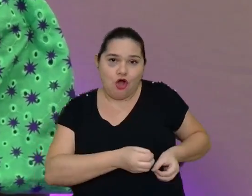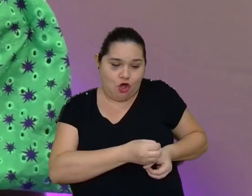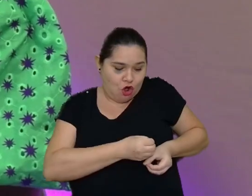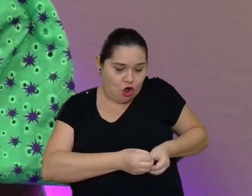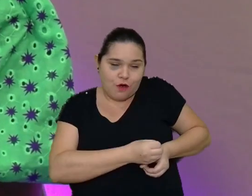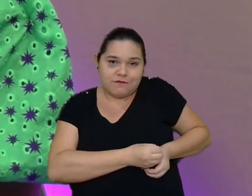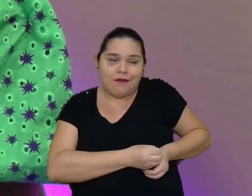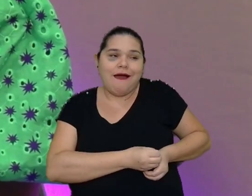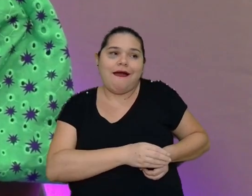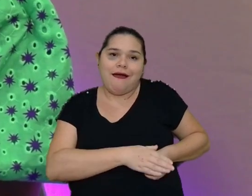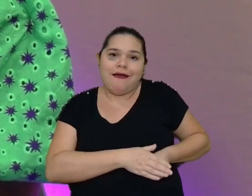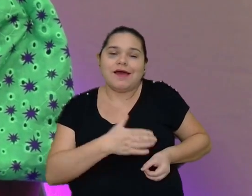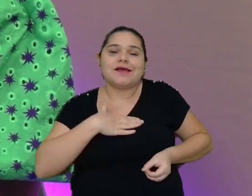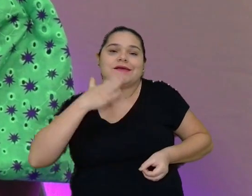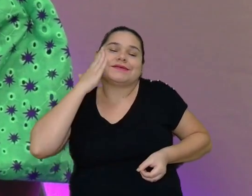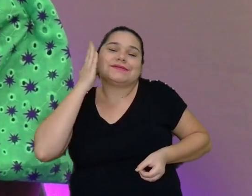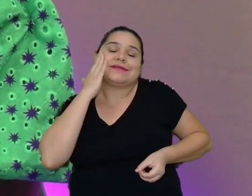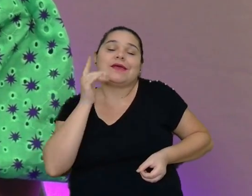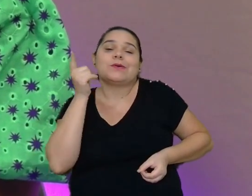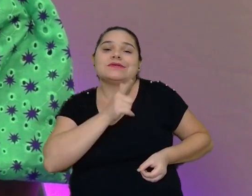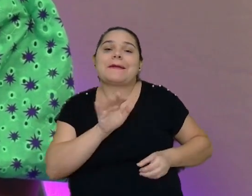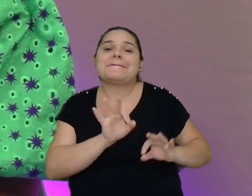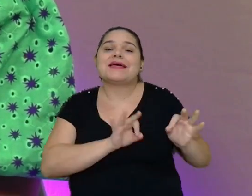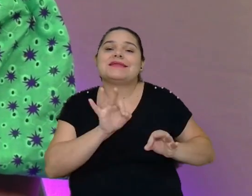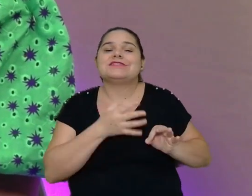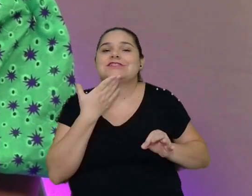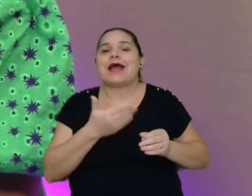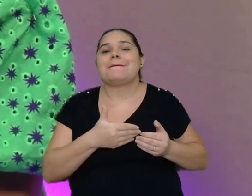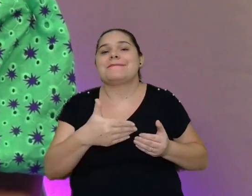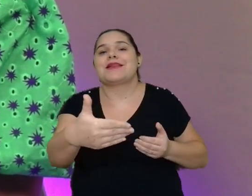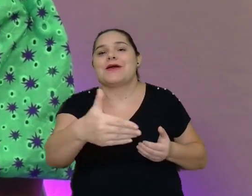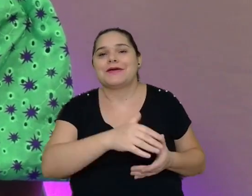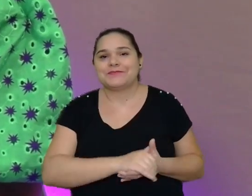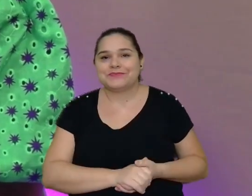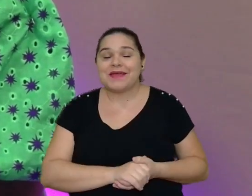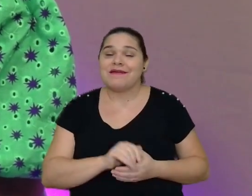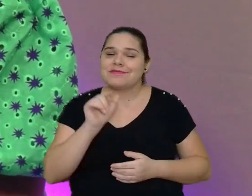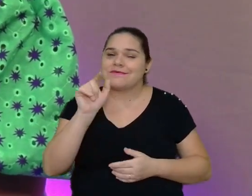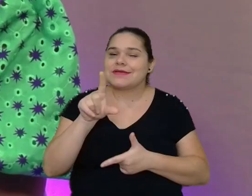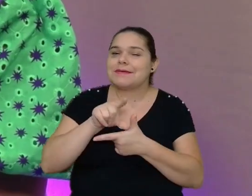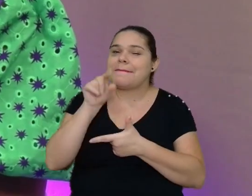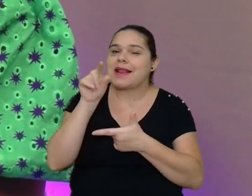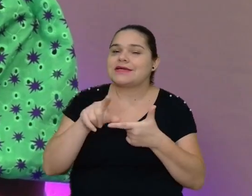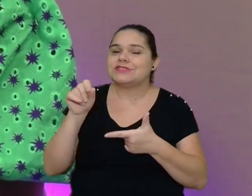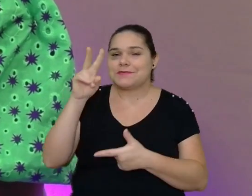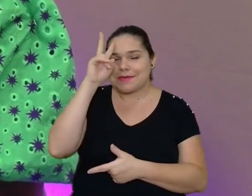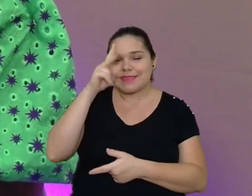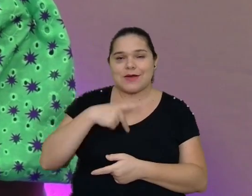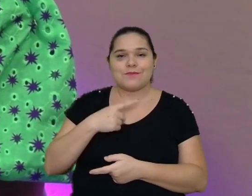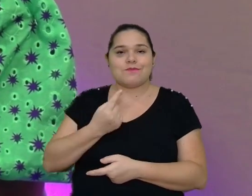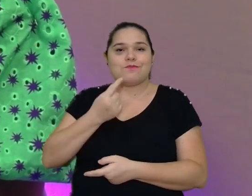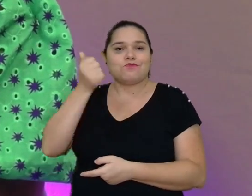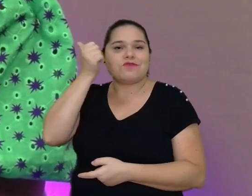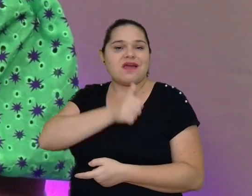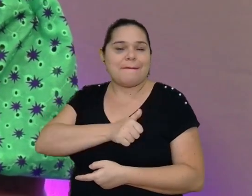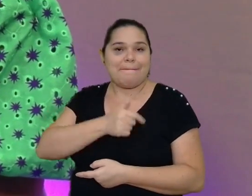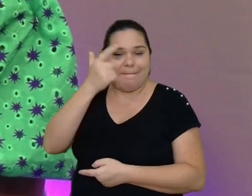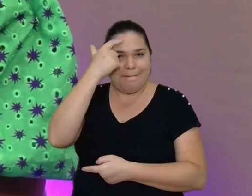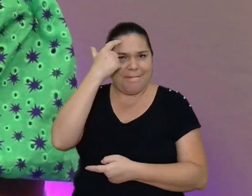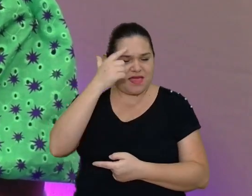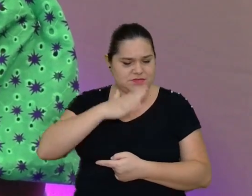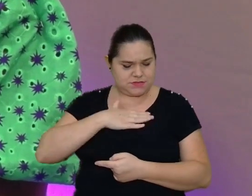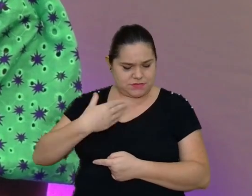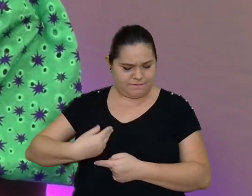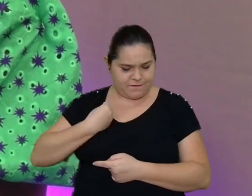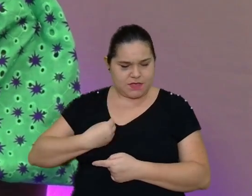um planejamento maior. Eu acho que é esse paradigma da autonomia feminina que ela começa a pensar sobre a vida dela fora